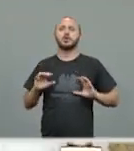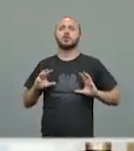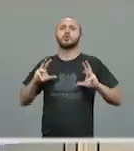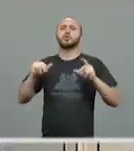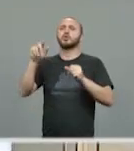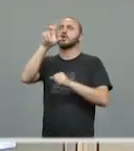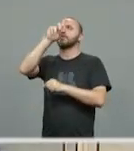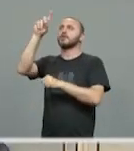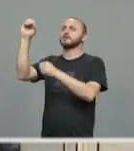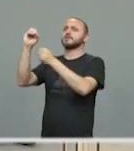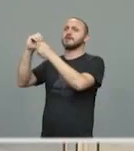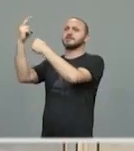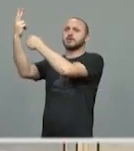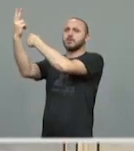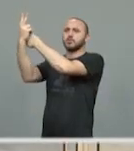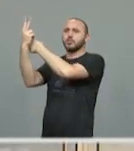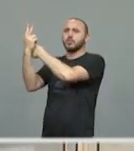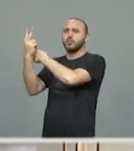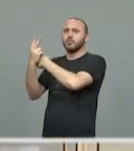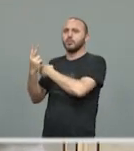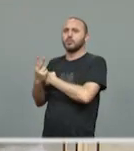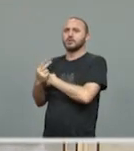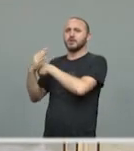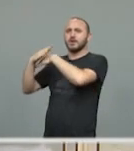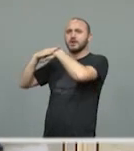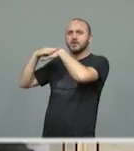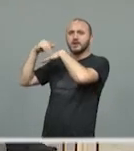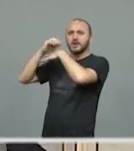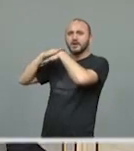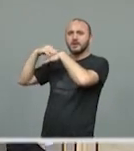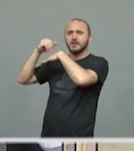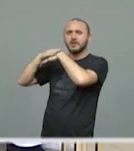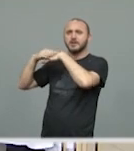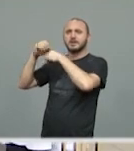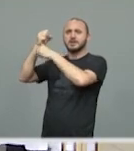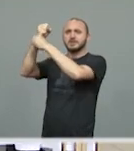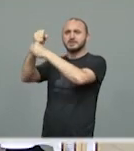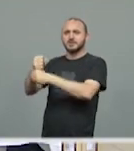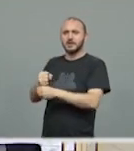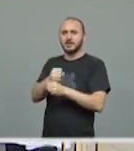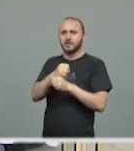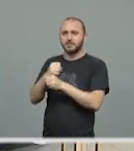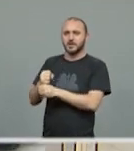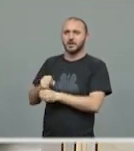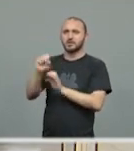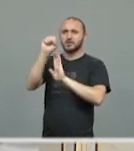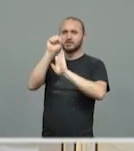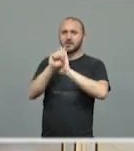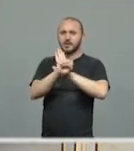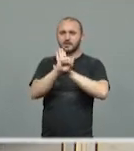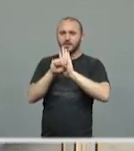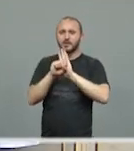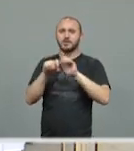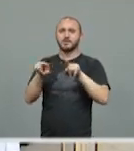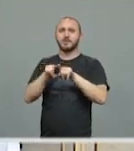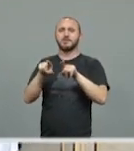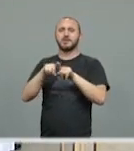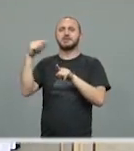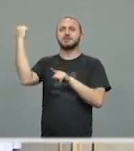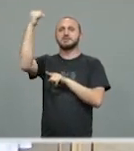Deus faz para nos cercar com os sacramentos, presença real, com os